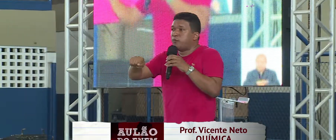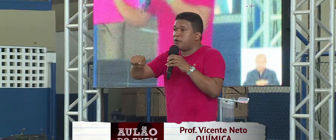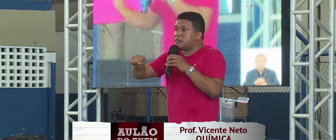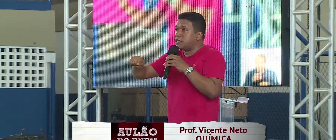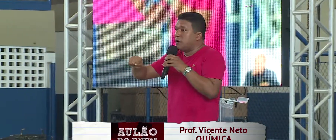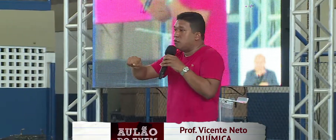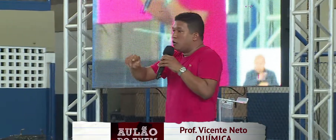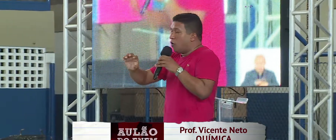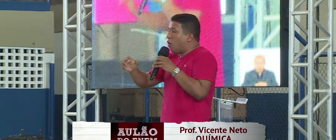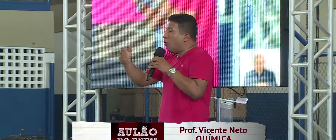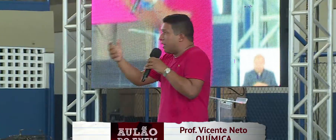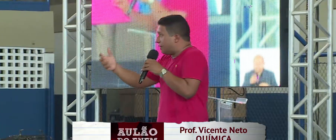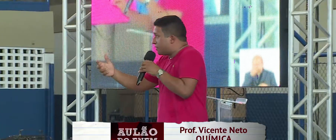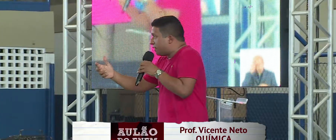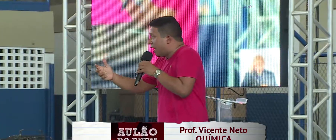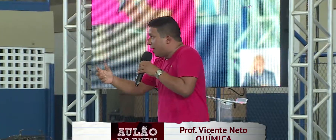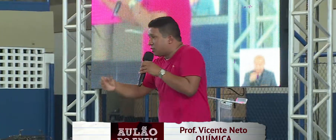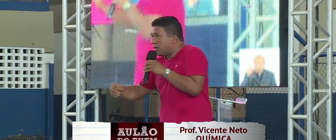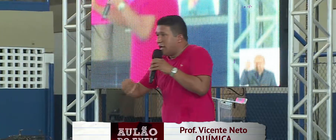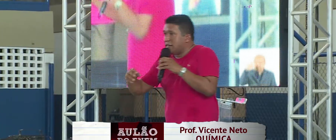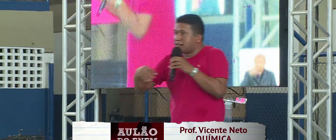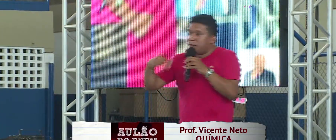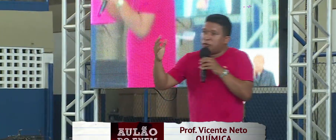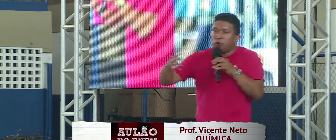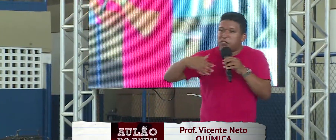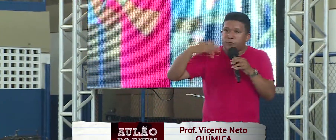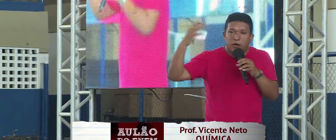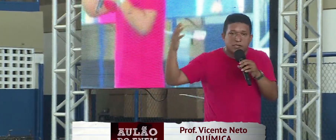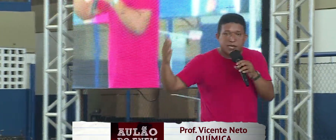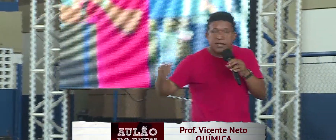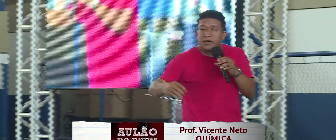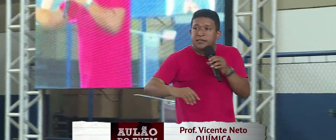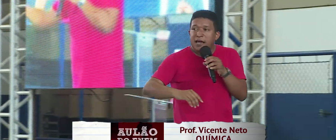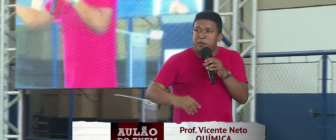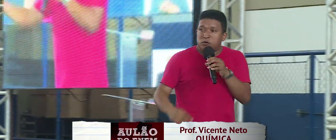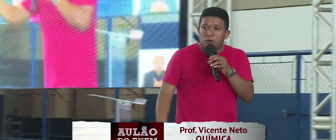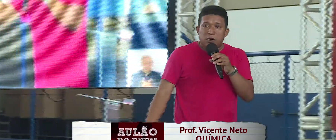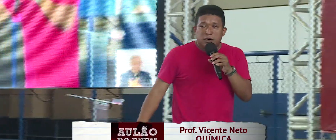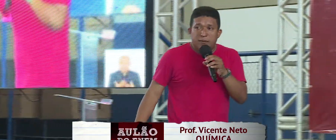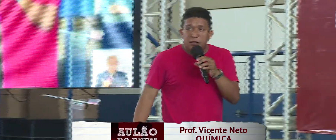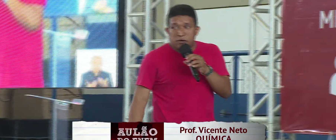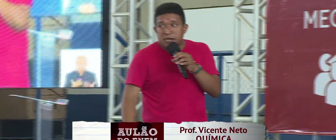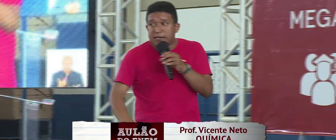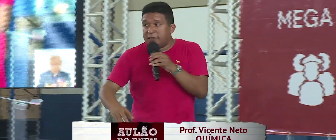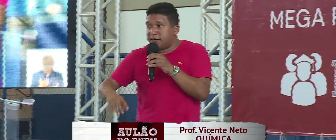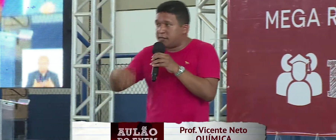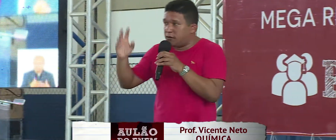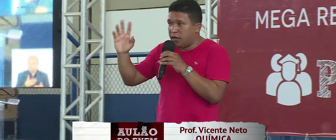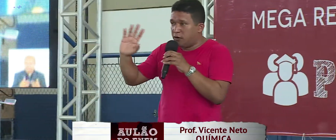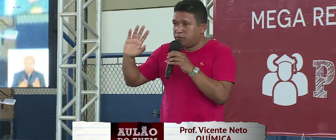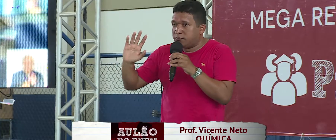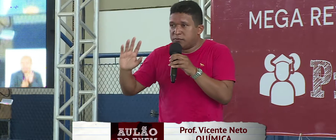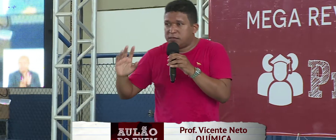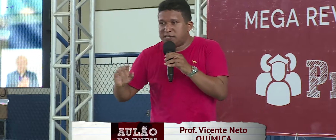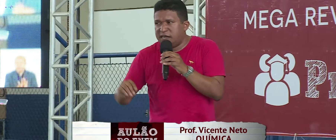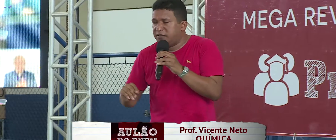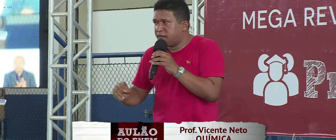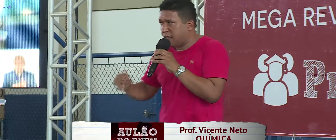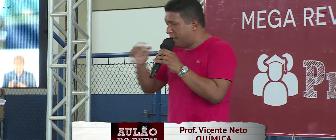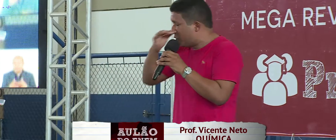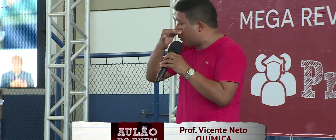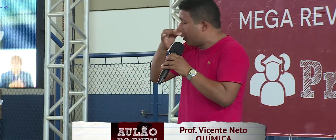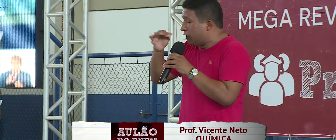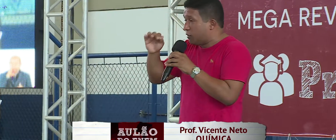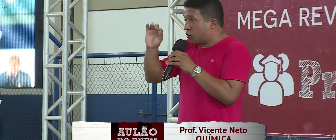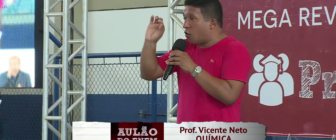tempo de exposição ou da intensidade, essas queimaduras podem ser, tá, pessoal? Queimaduras até de 3º grau. 100,